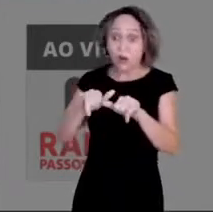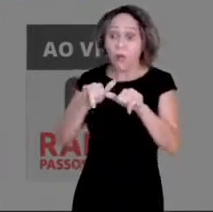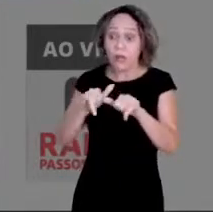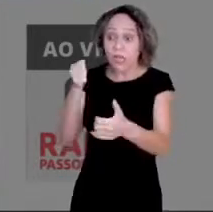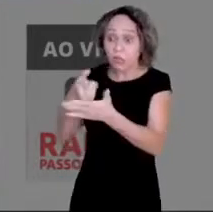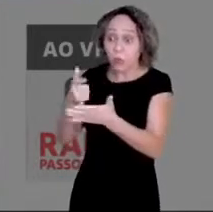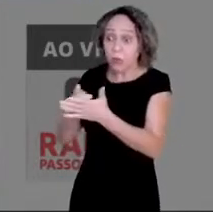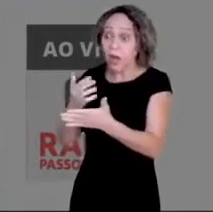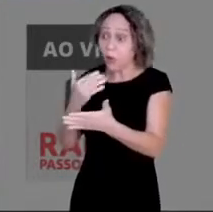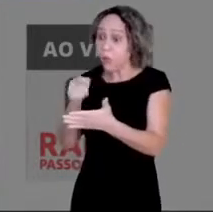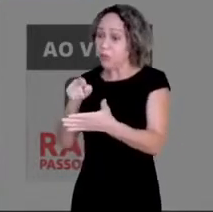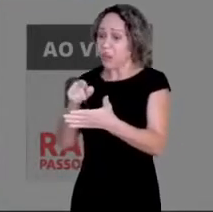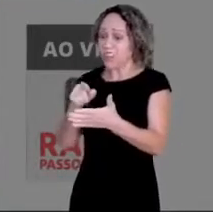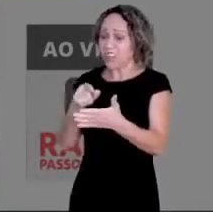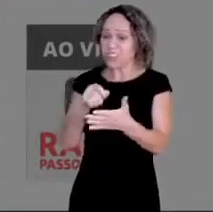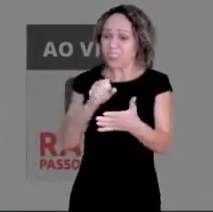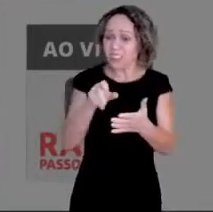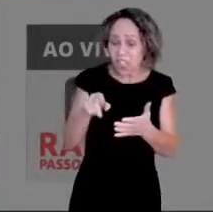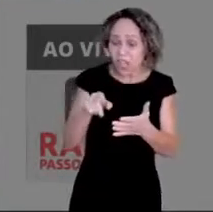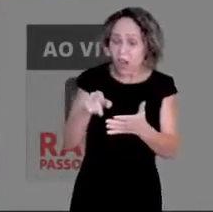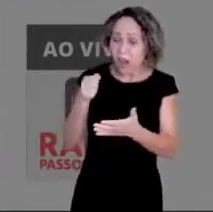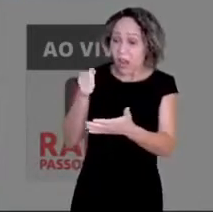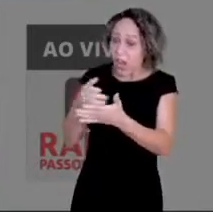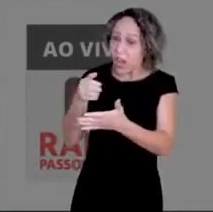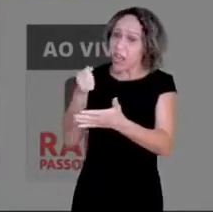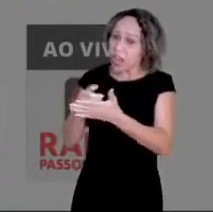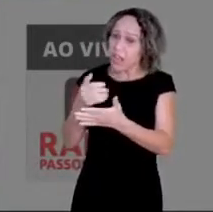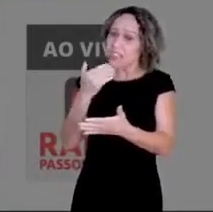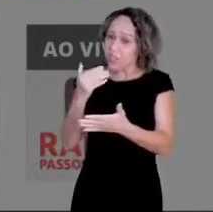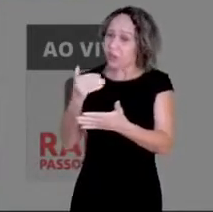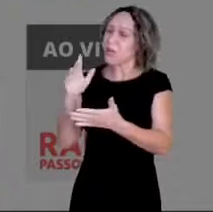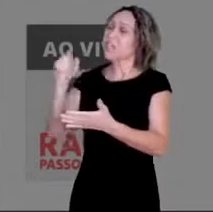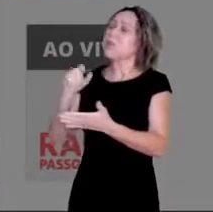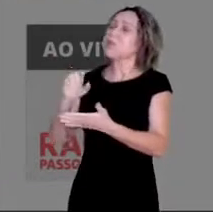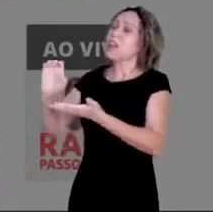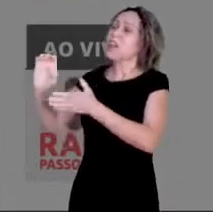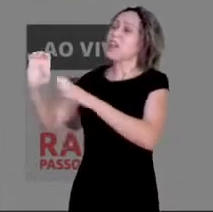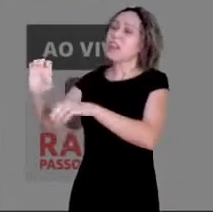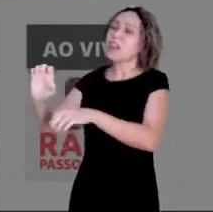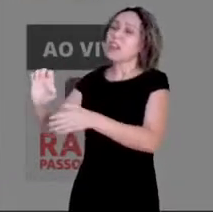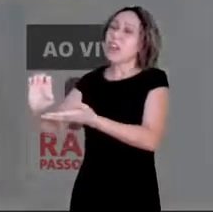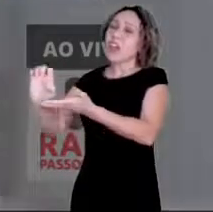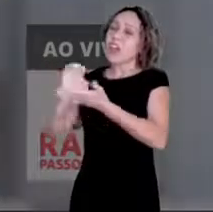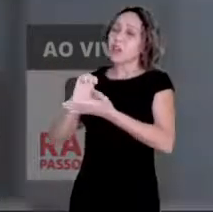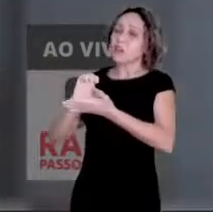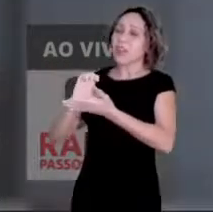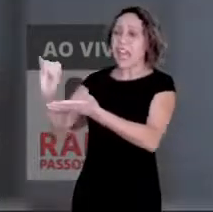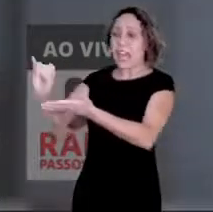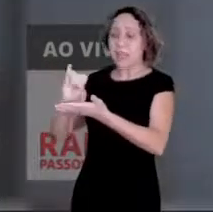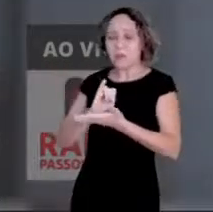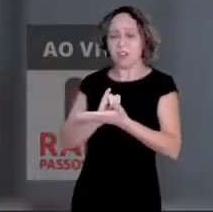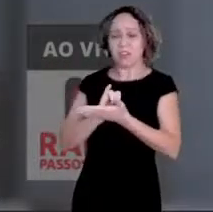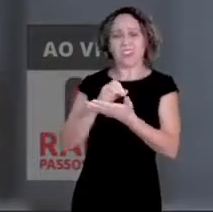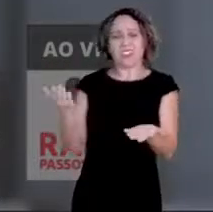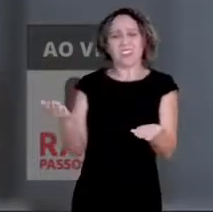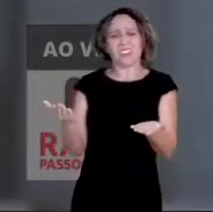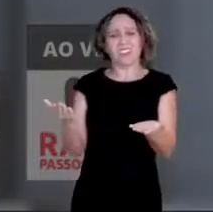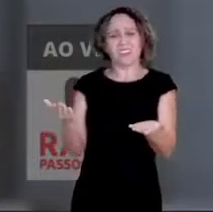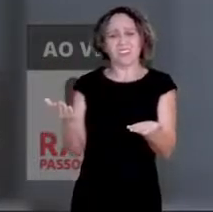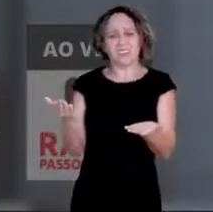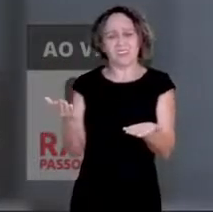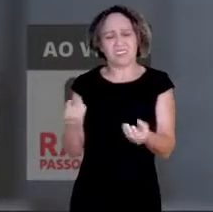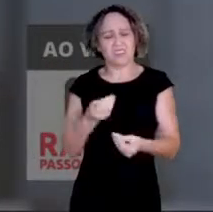março, se eu vou ser candidato ou não, a gente não vai manter o preço internacionalizado. Pode ficar certo.